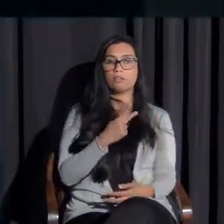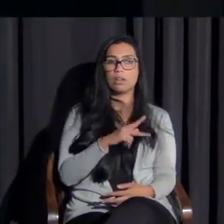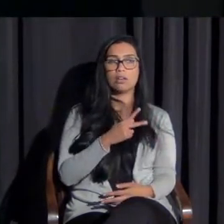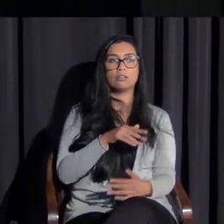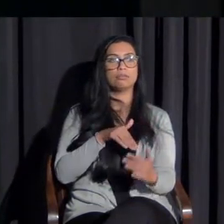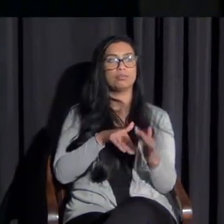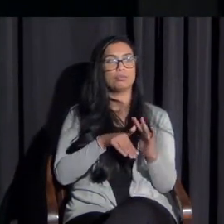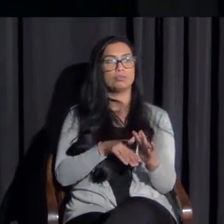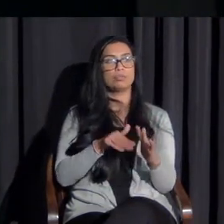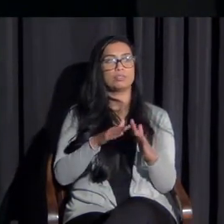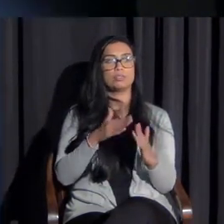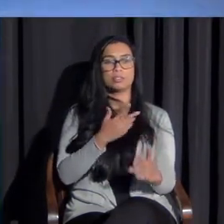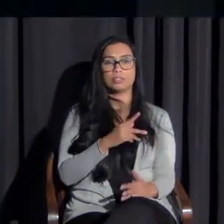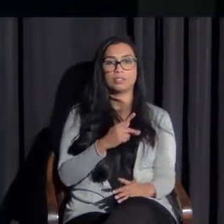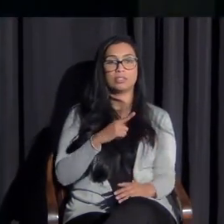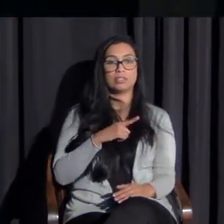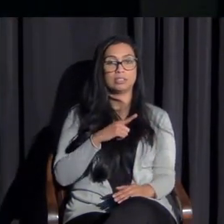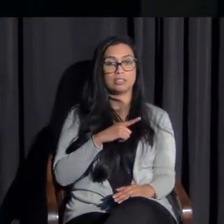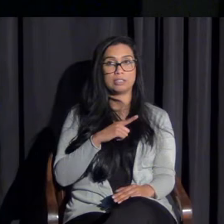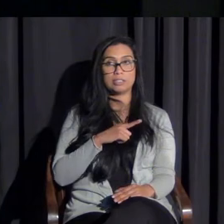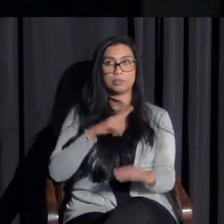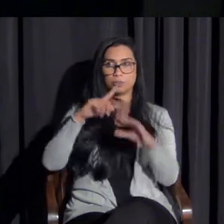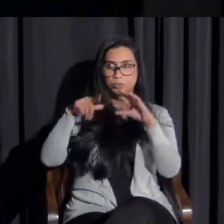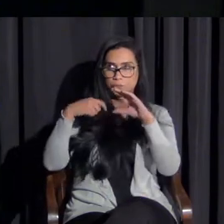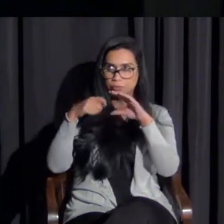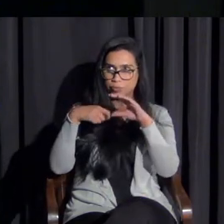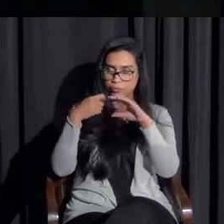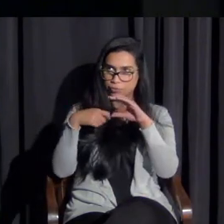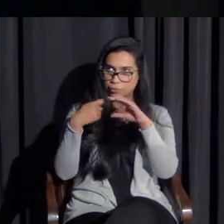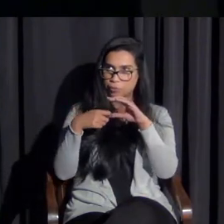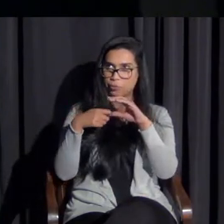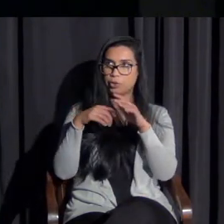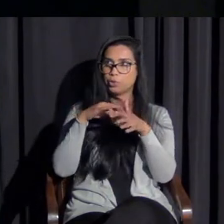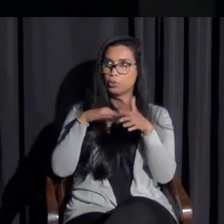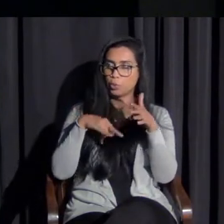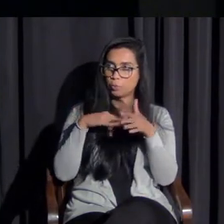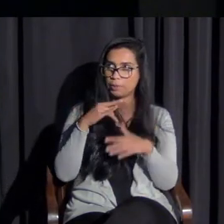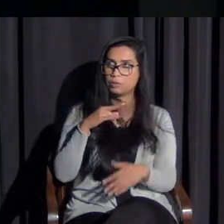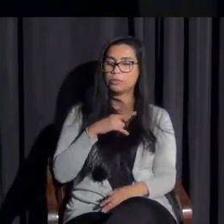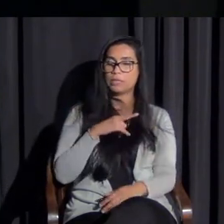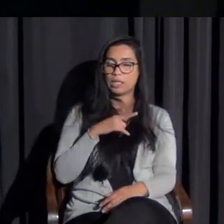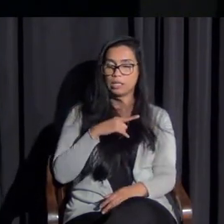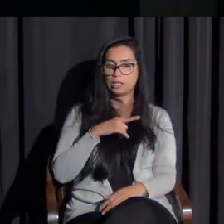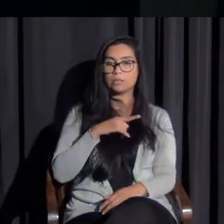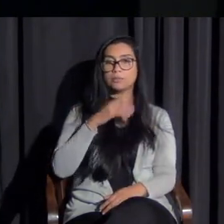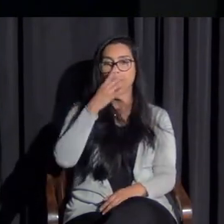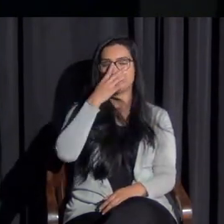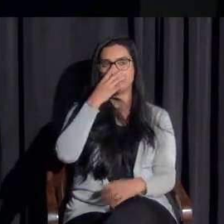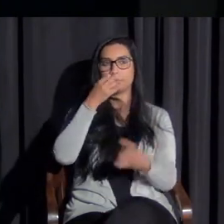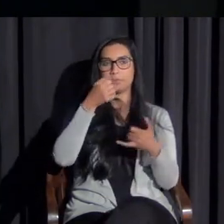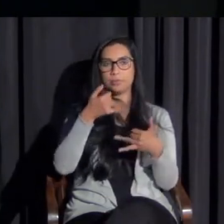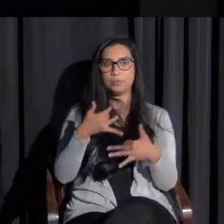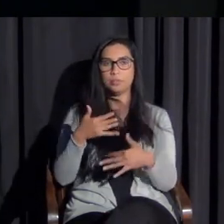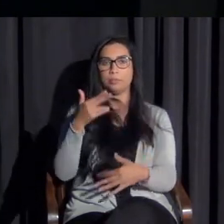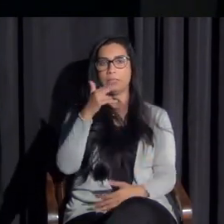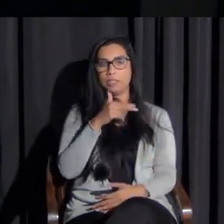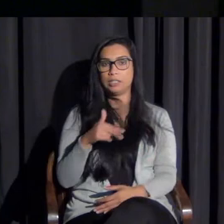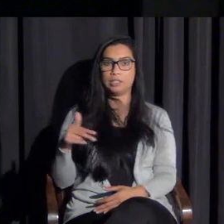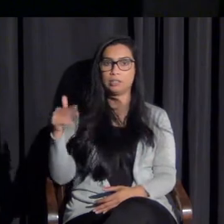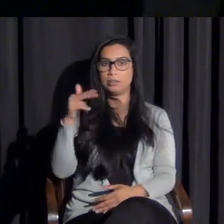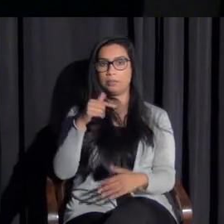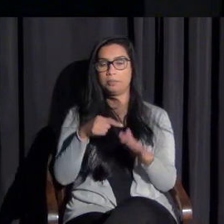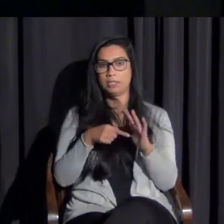casa. Tem aquele documentário A Invenção da Infância, né, que mostra justamente essa, um pouco essa questão, né, o